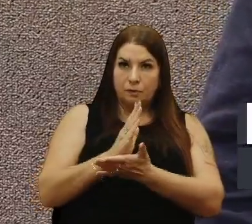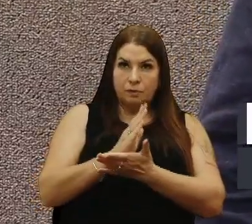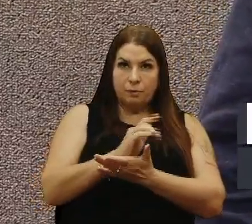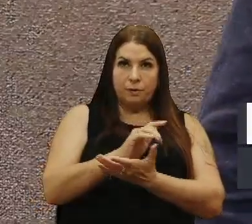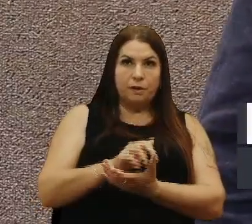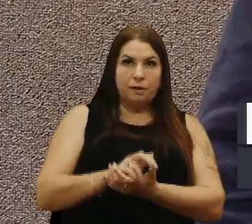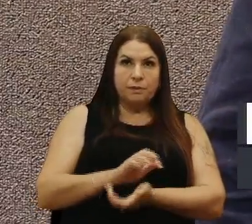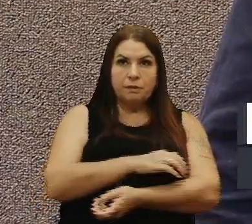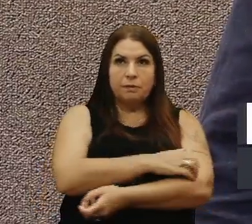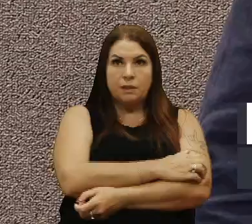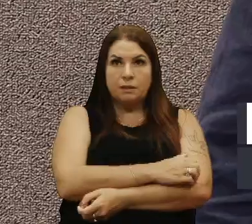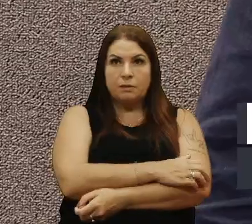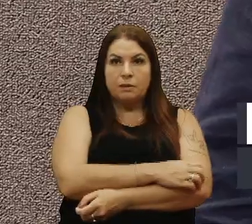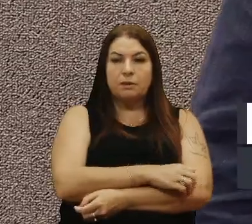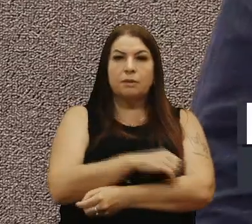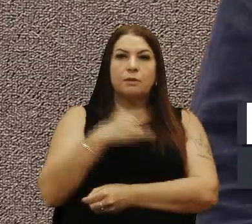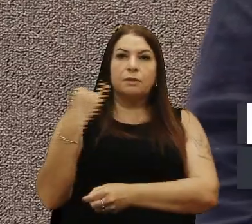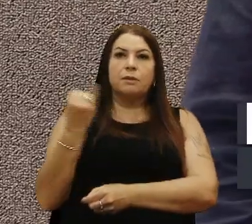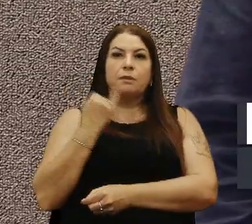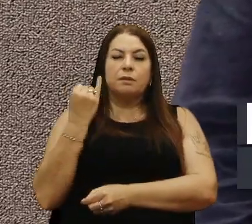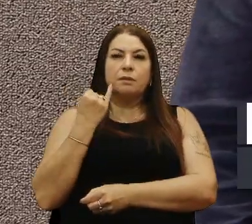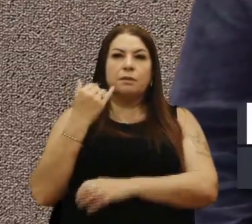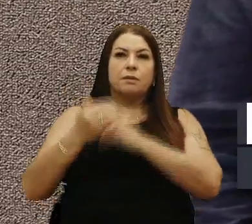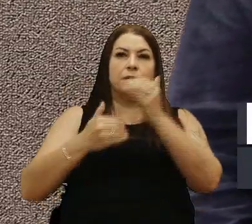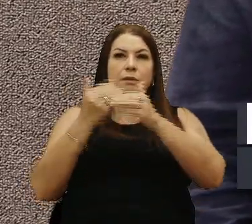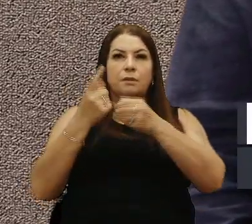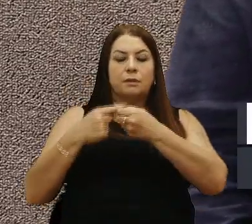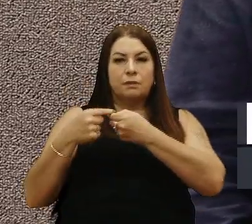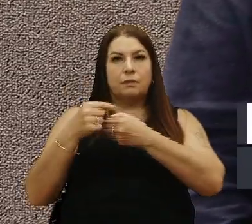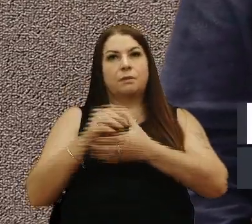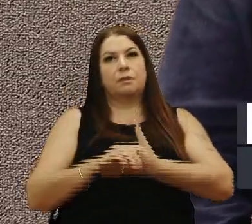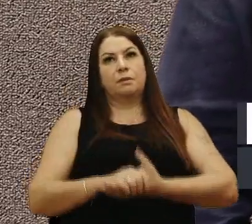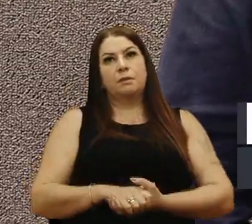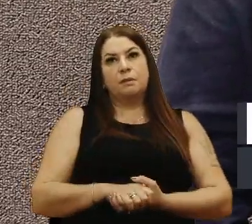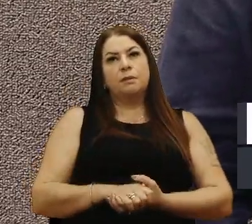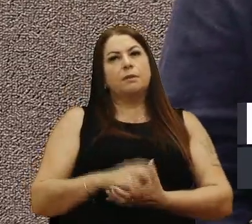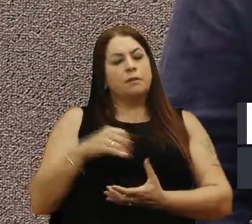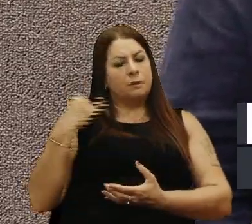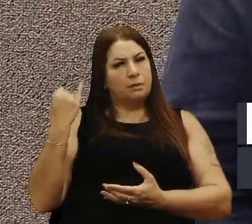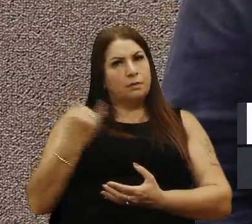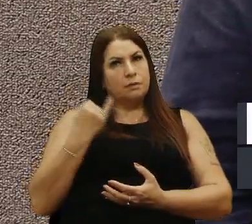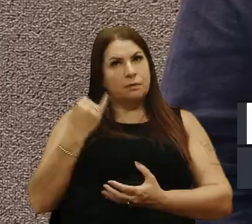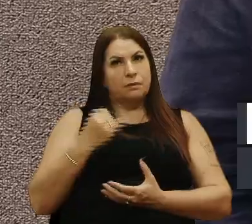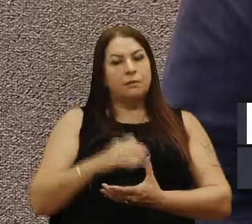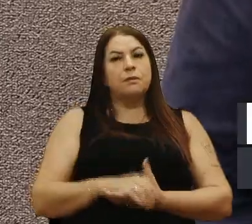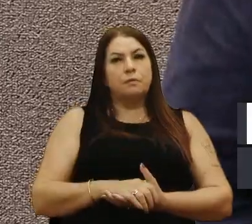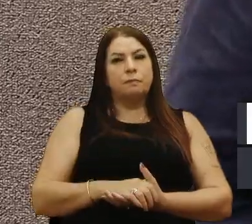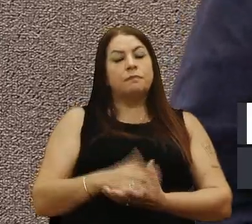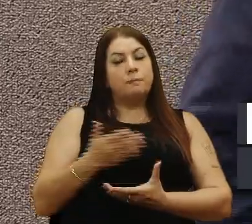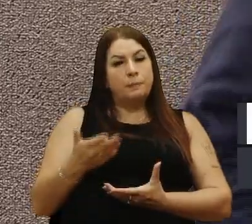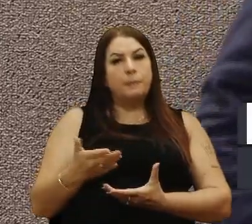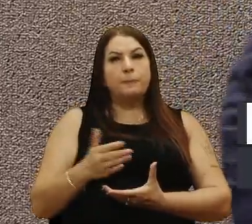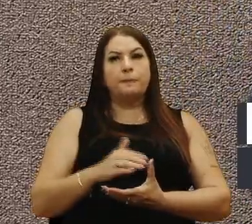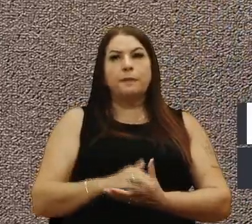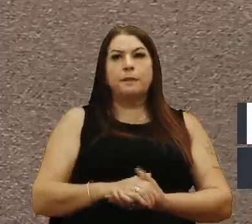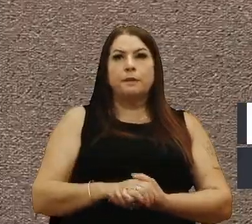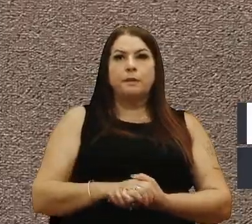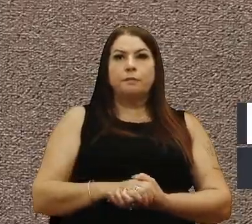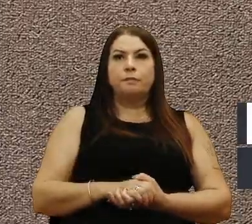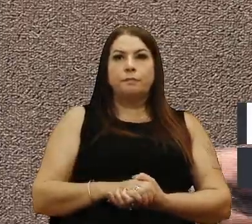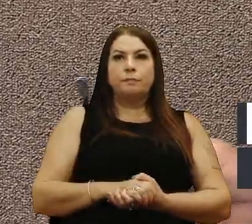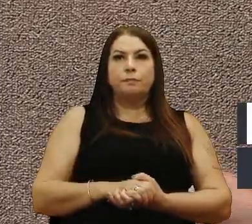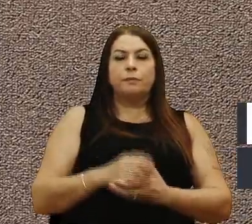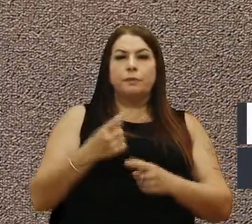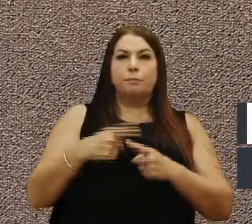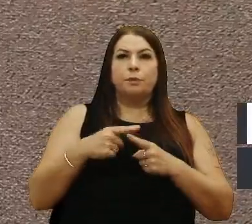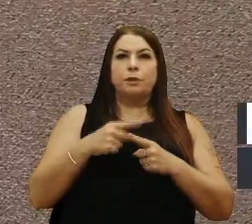aprovamos. É importante para o desenvolvimento da cidade. É muito importante. Então, porque